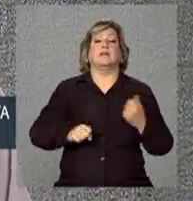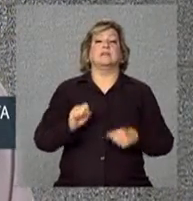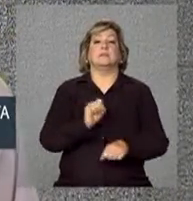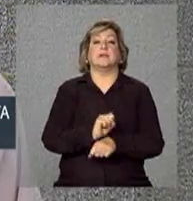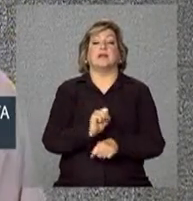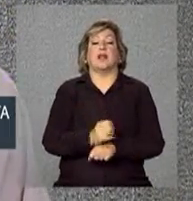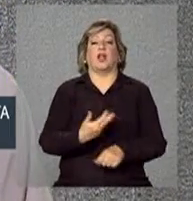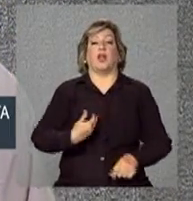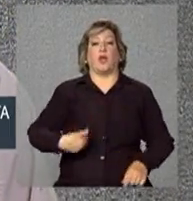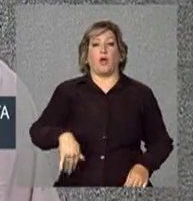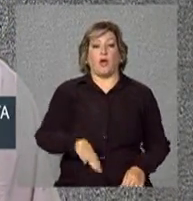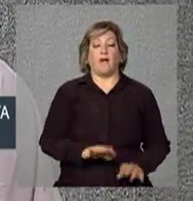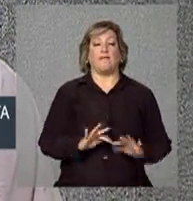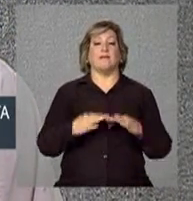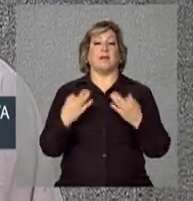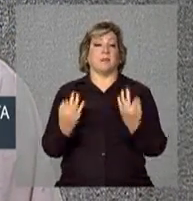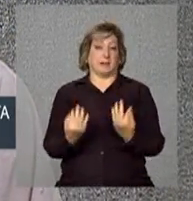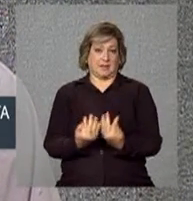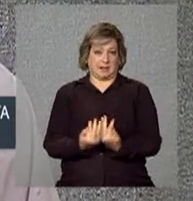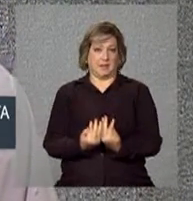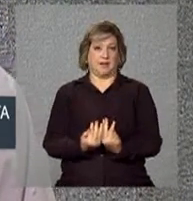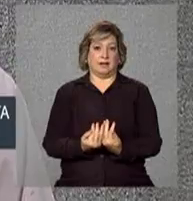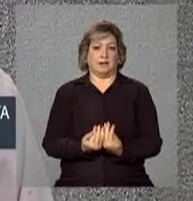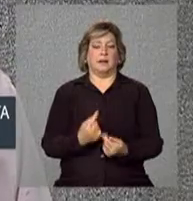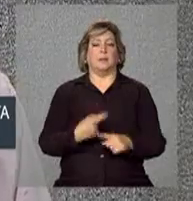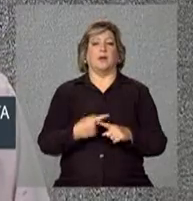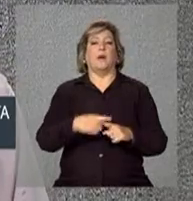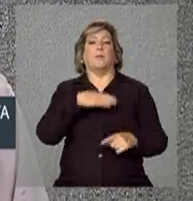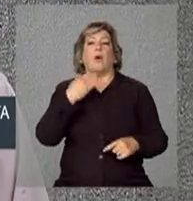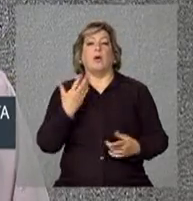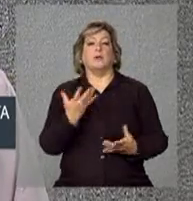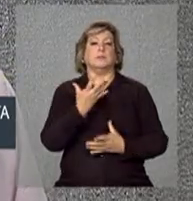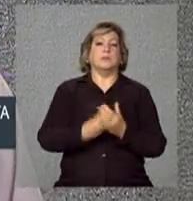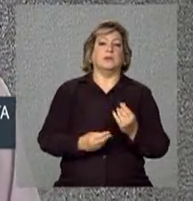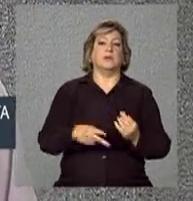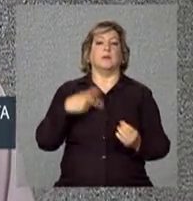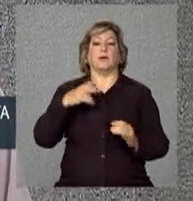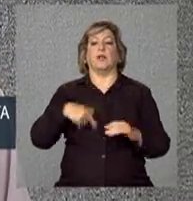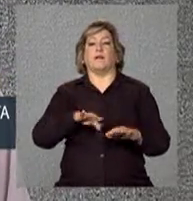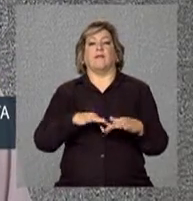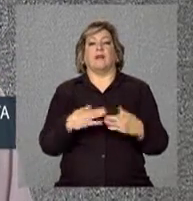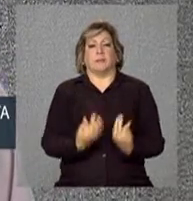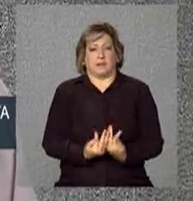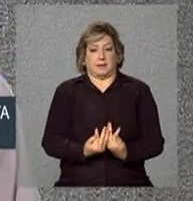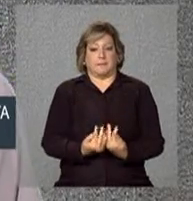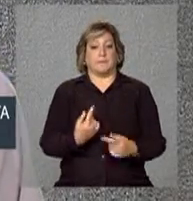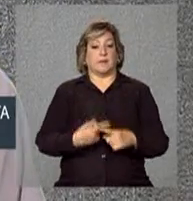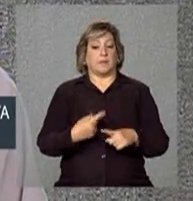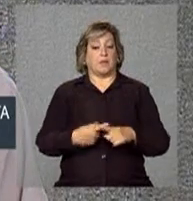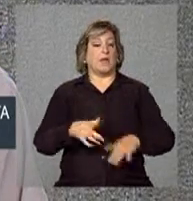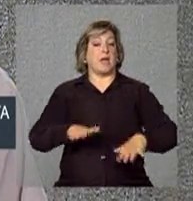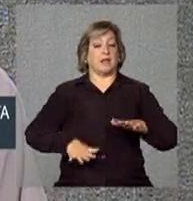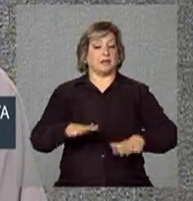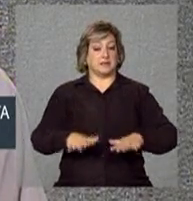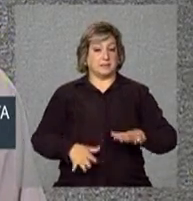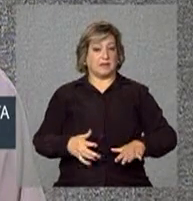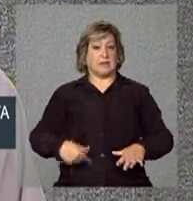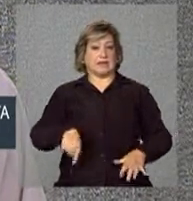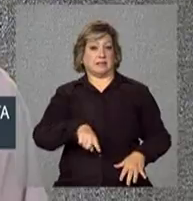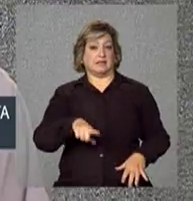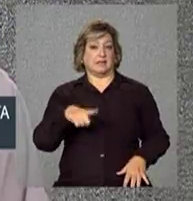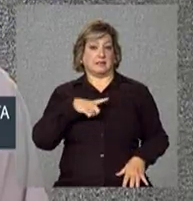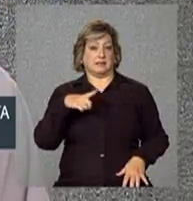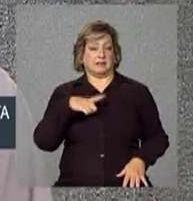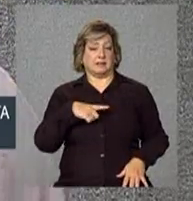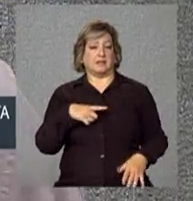nossas, familiares de mortos desaparecidos políticos, que elas, às vezes, prezados, elas vão